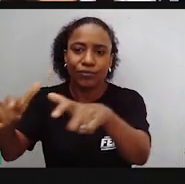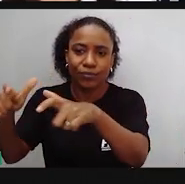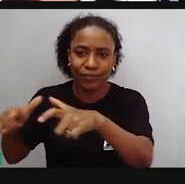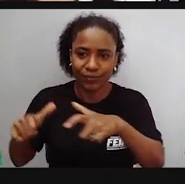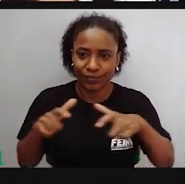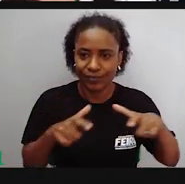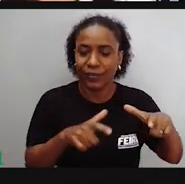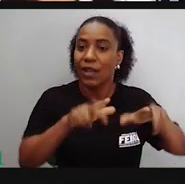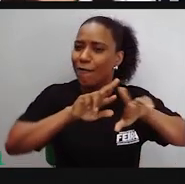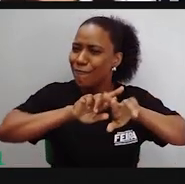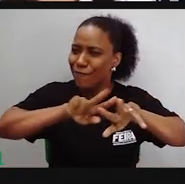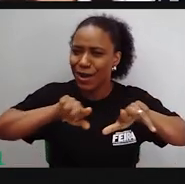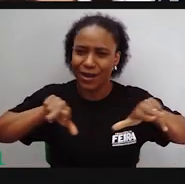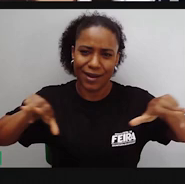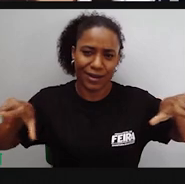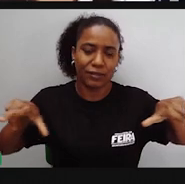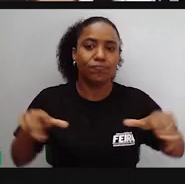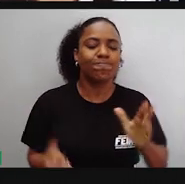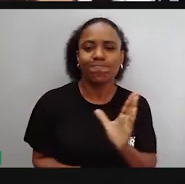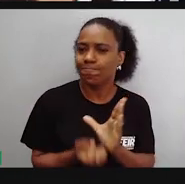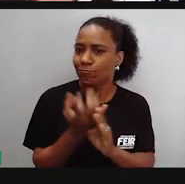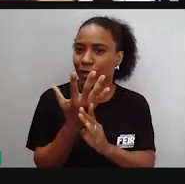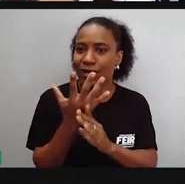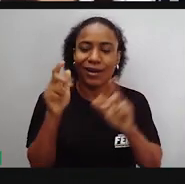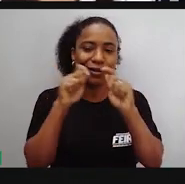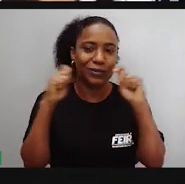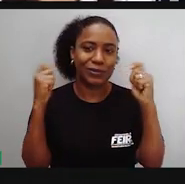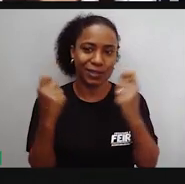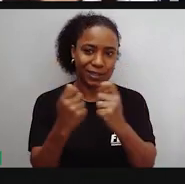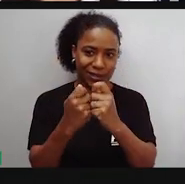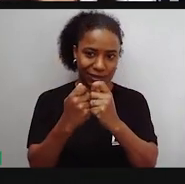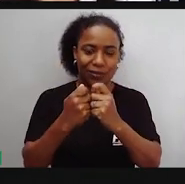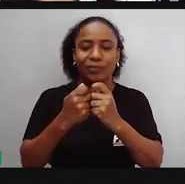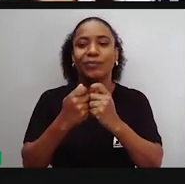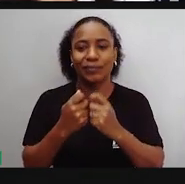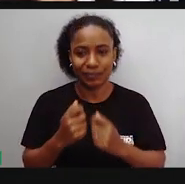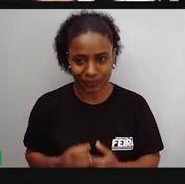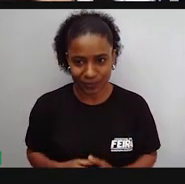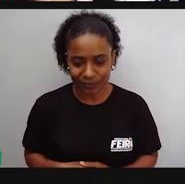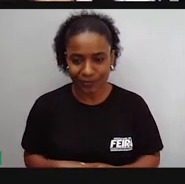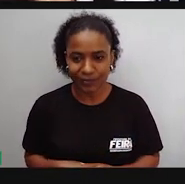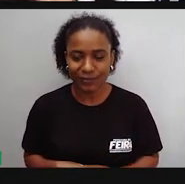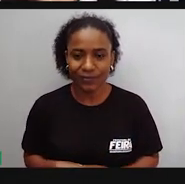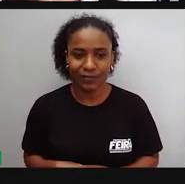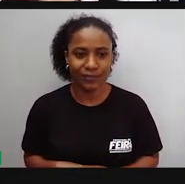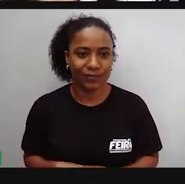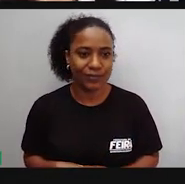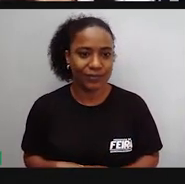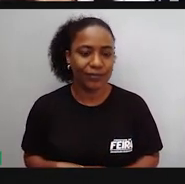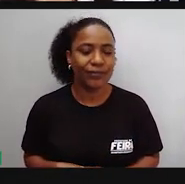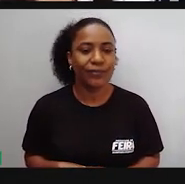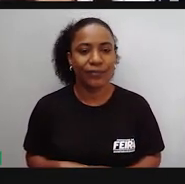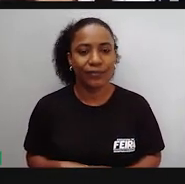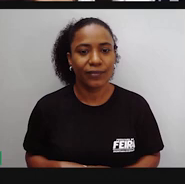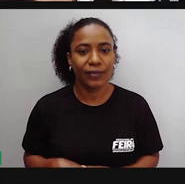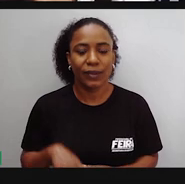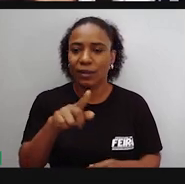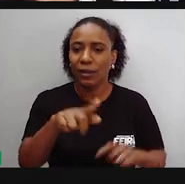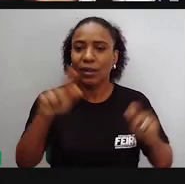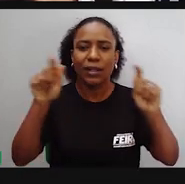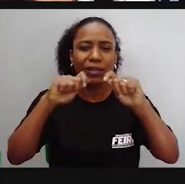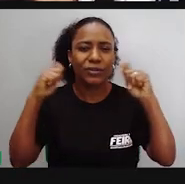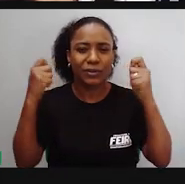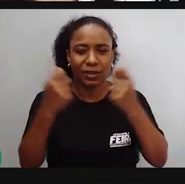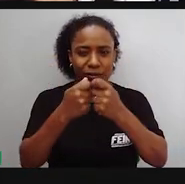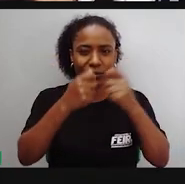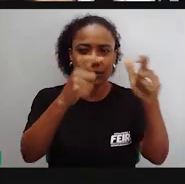necessidades que os indivíduos, eles têm para viver em sociedade. No caso das associações de